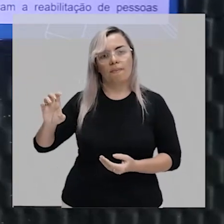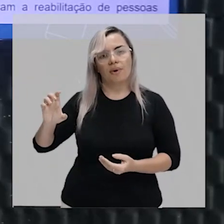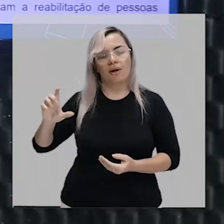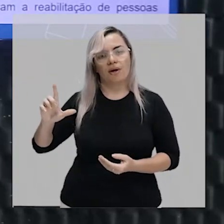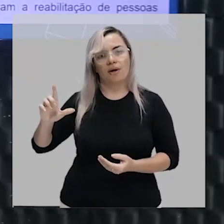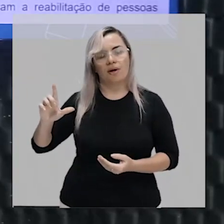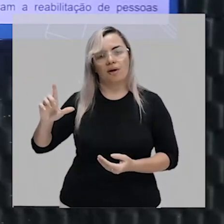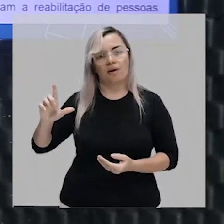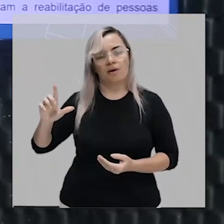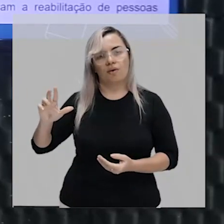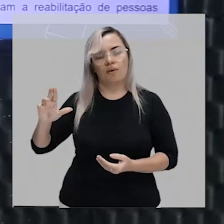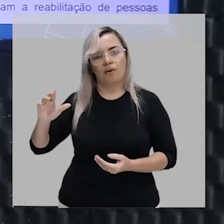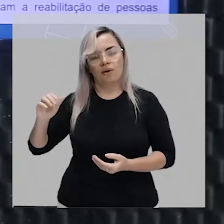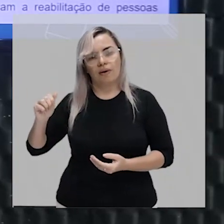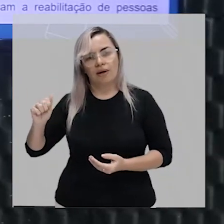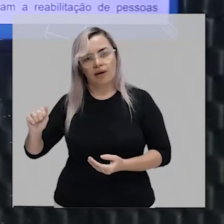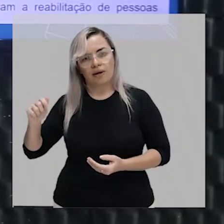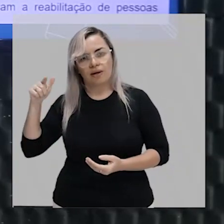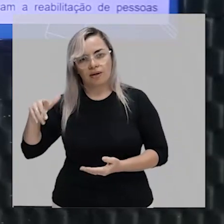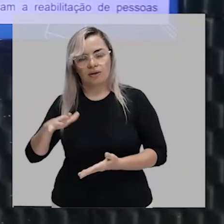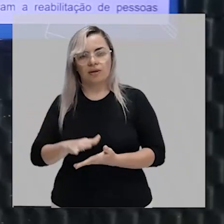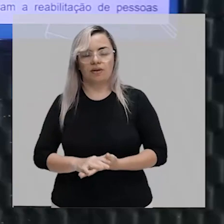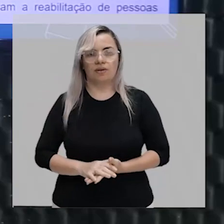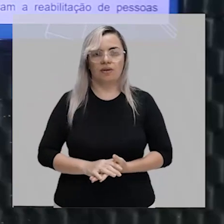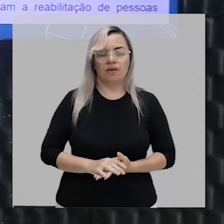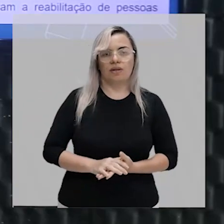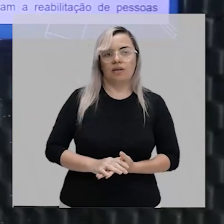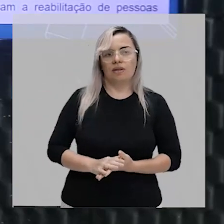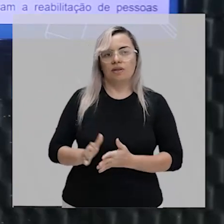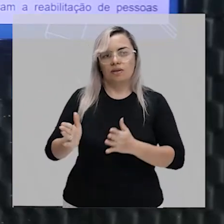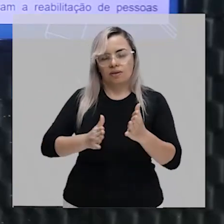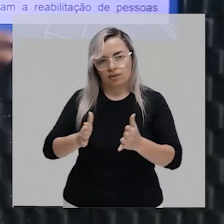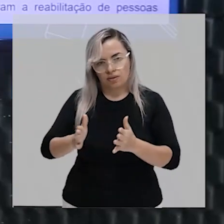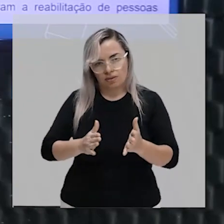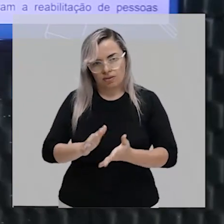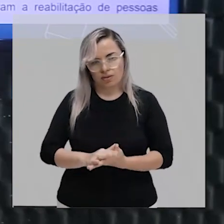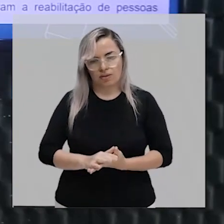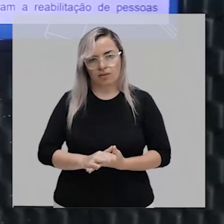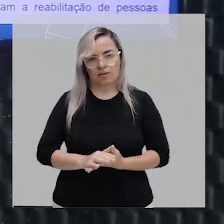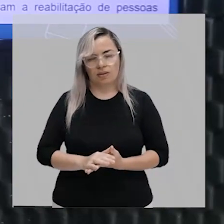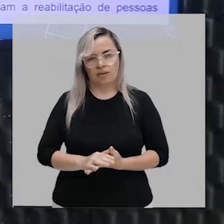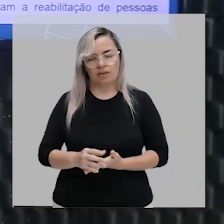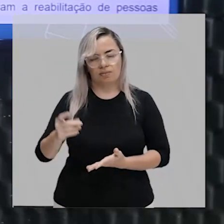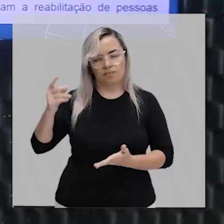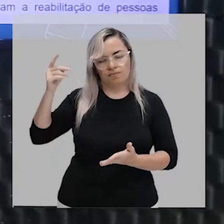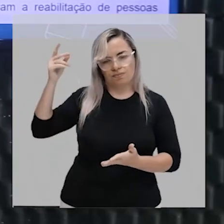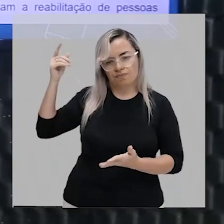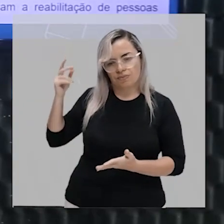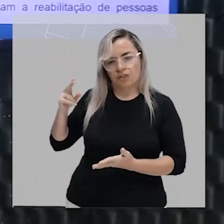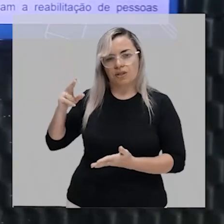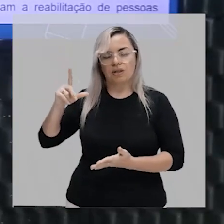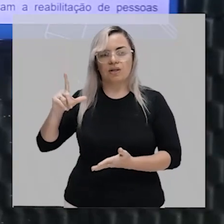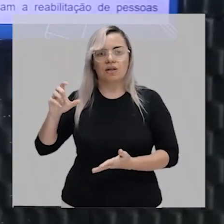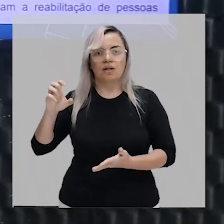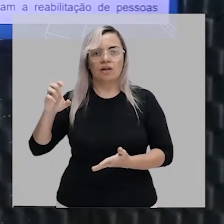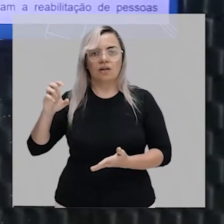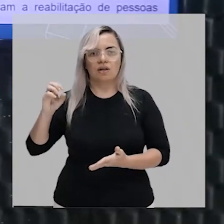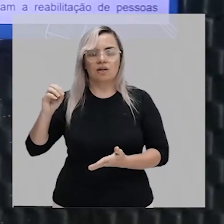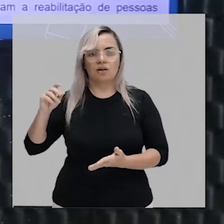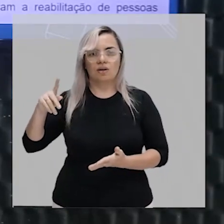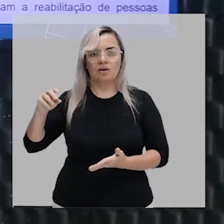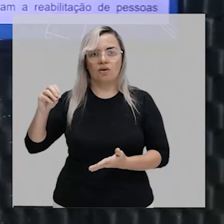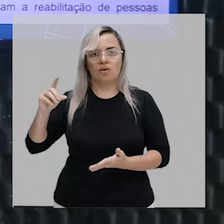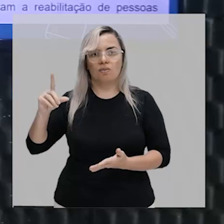época do rei Leopoldo I da Bélgica, no Congo, na África, as